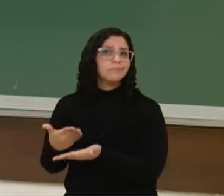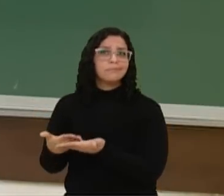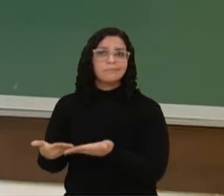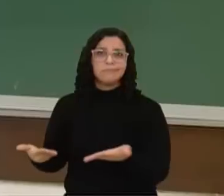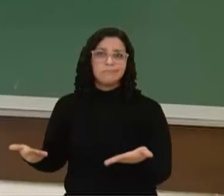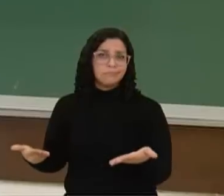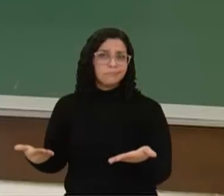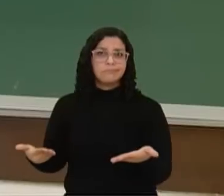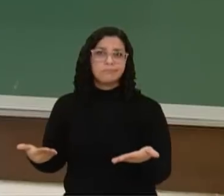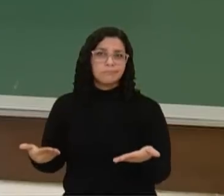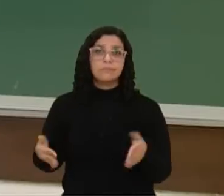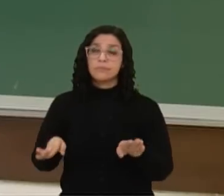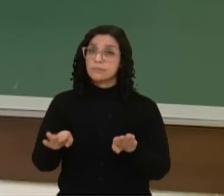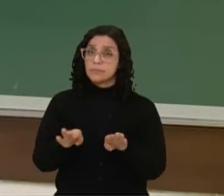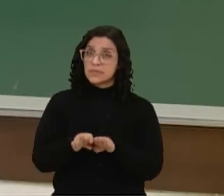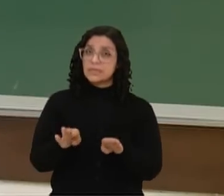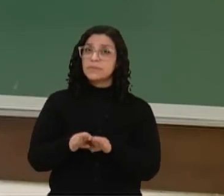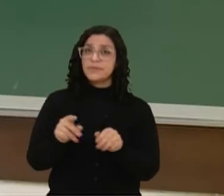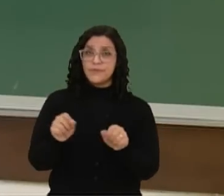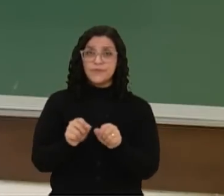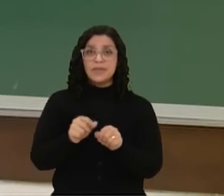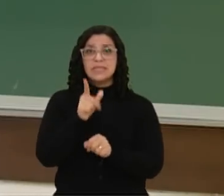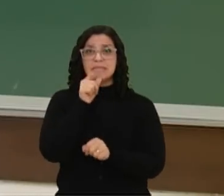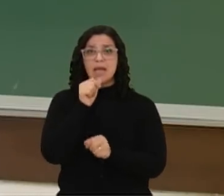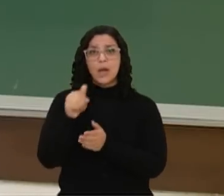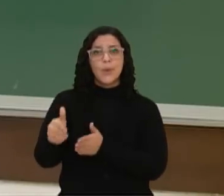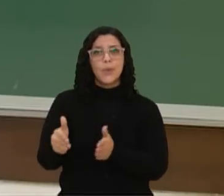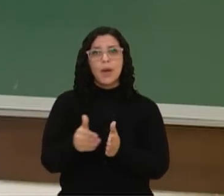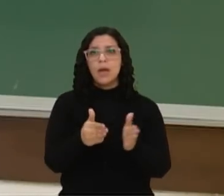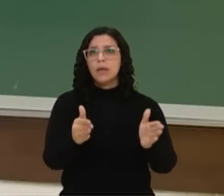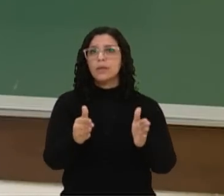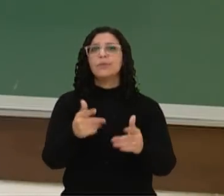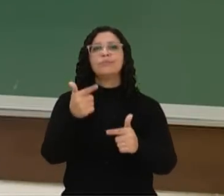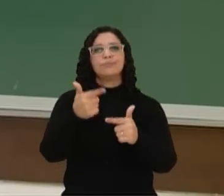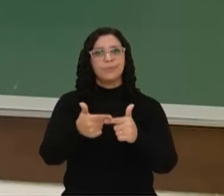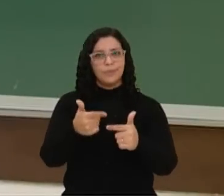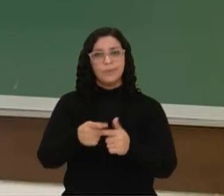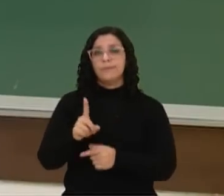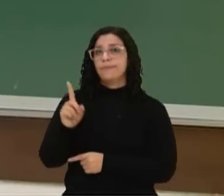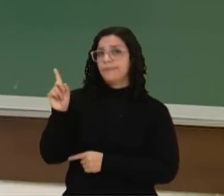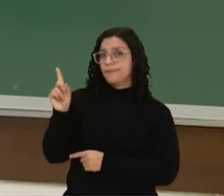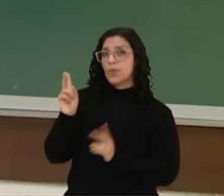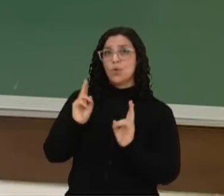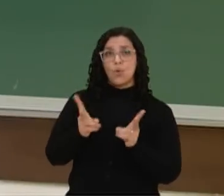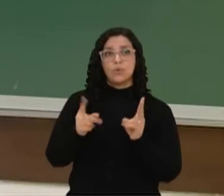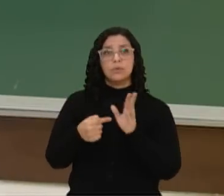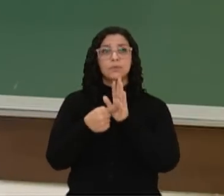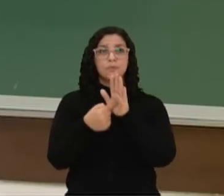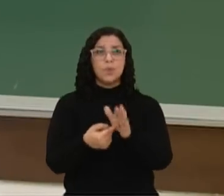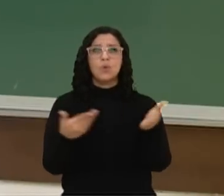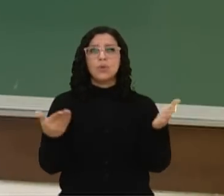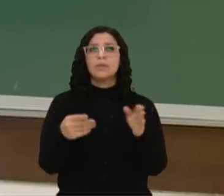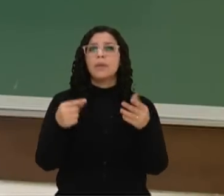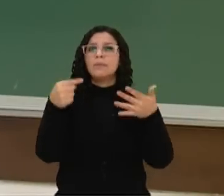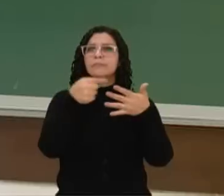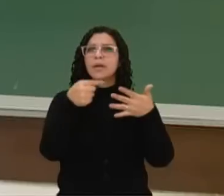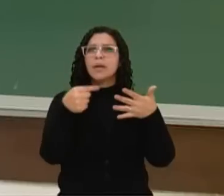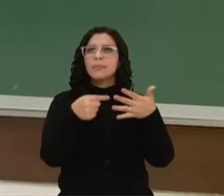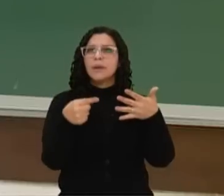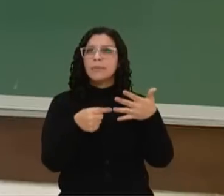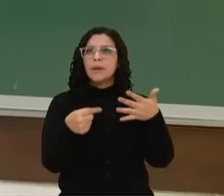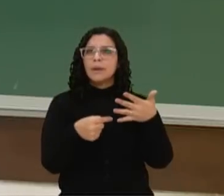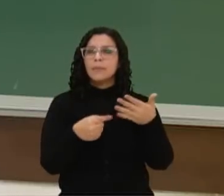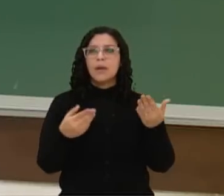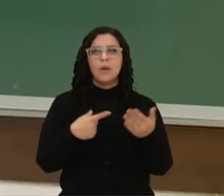área e também ocasiona o assoreamento dos rios, certo? E aí, continuando ali com essa ideia, agora vamos detalhar um